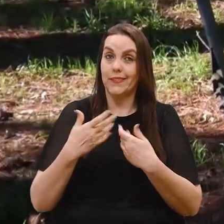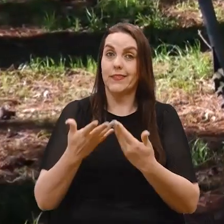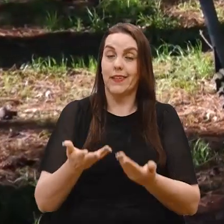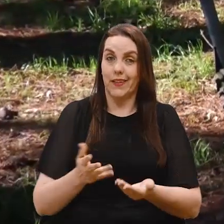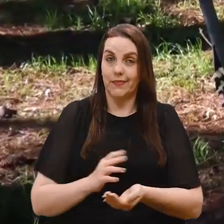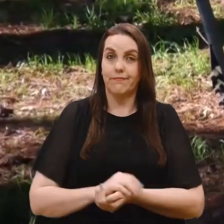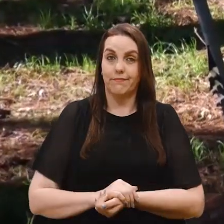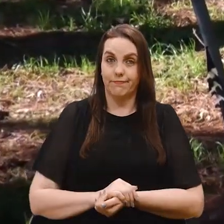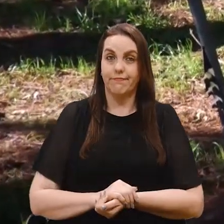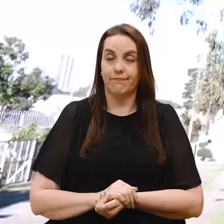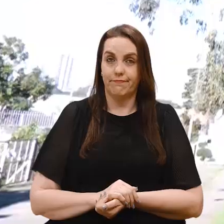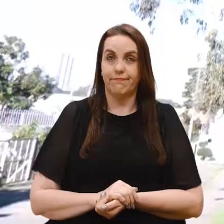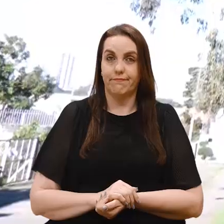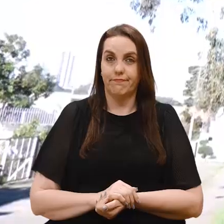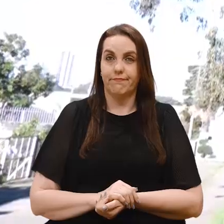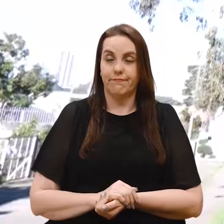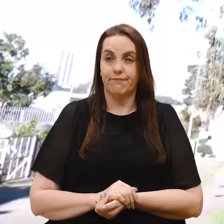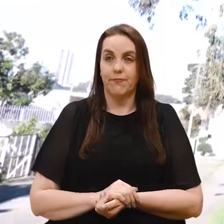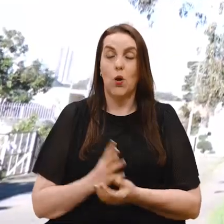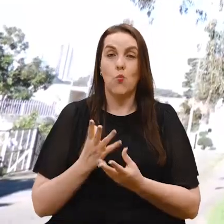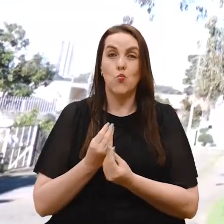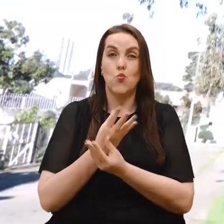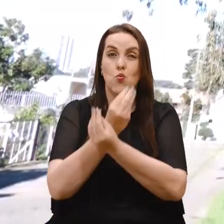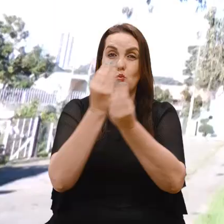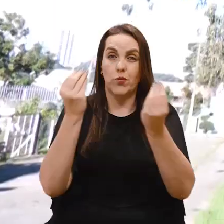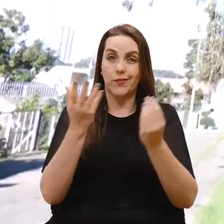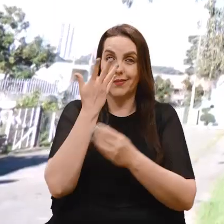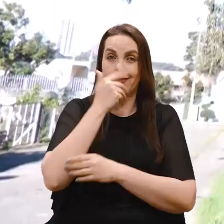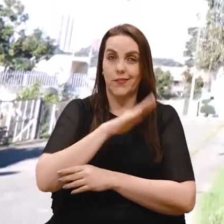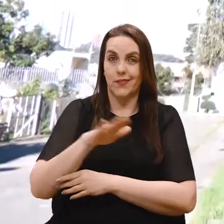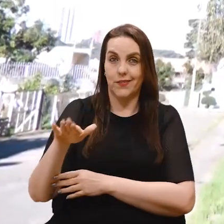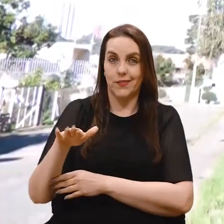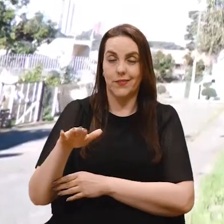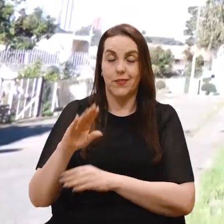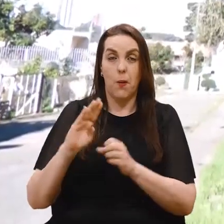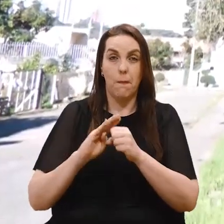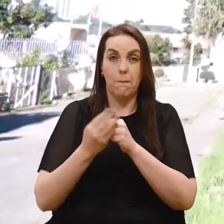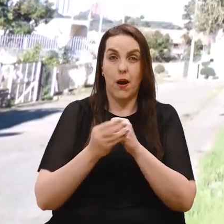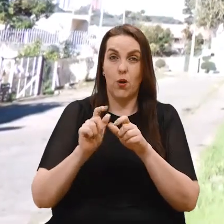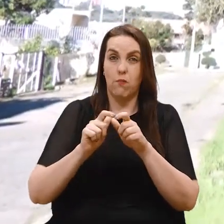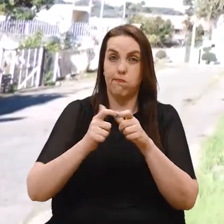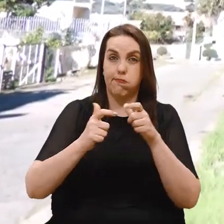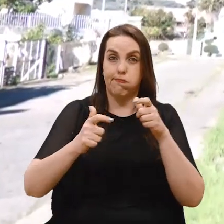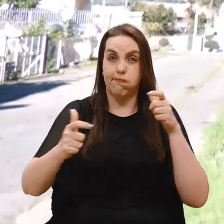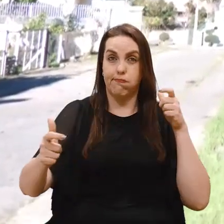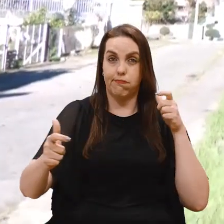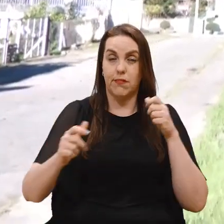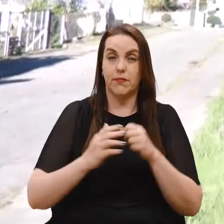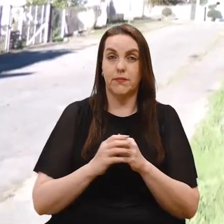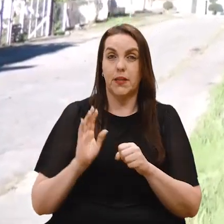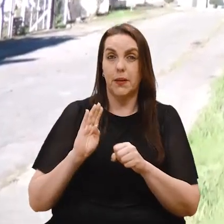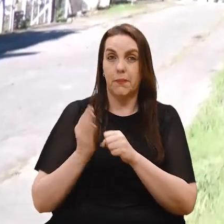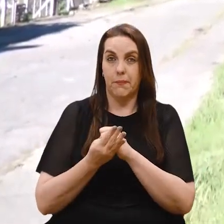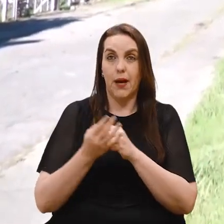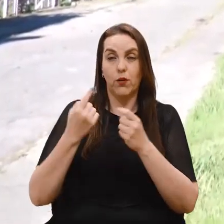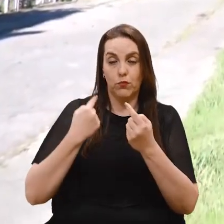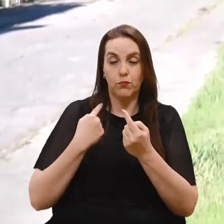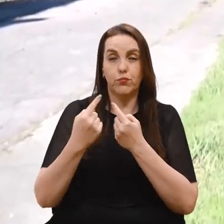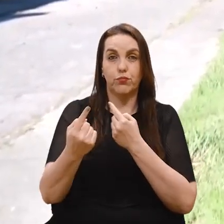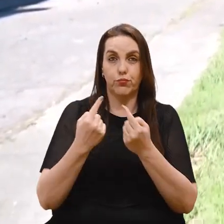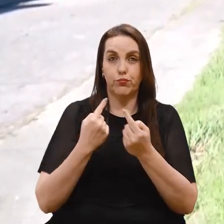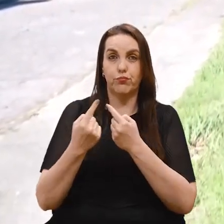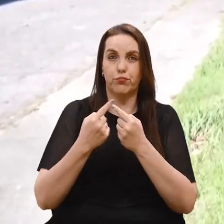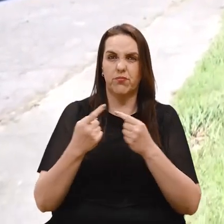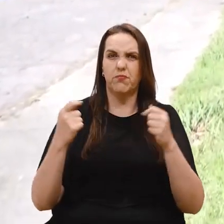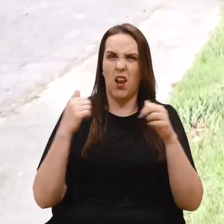necessidade mesmo. A gente tem muita criança, é um bairro que está crescendo muito e é um bairro de passagem. A gente tem um grande fluxo aqui